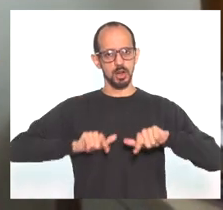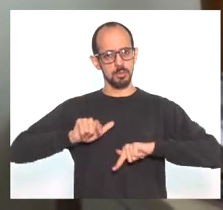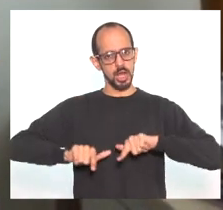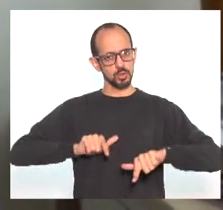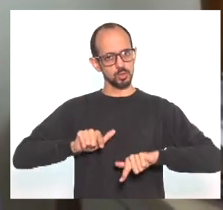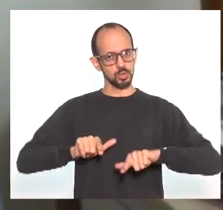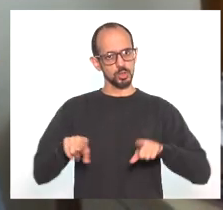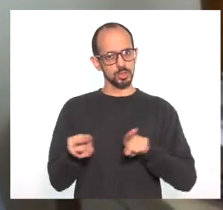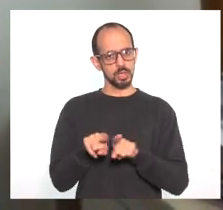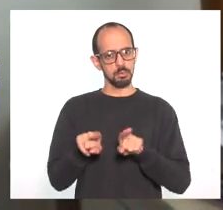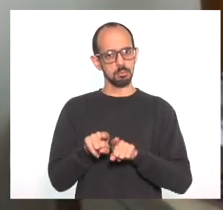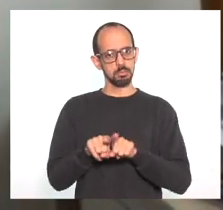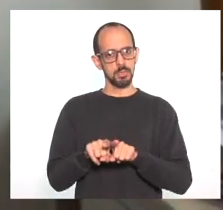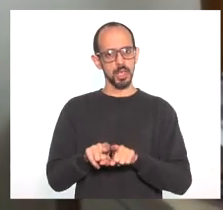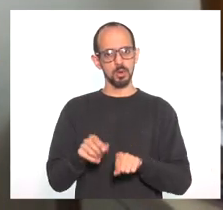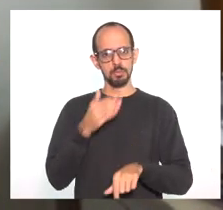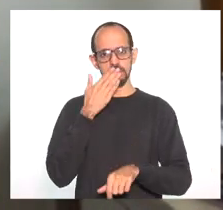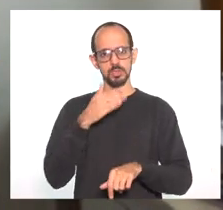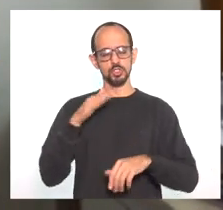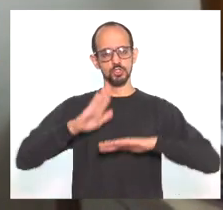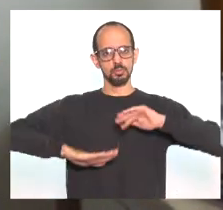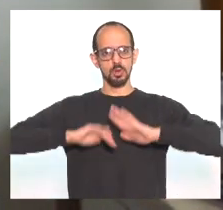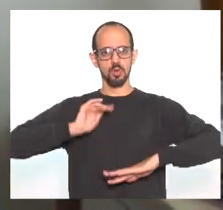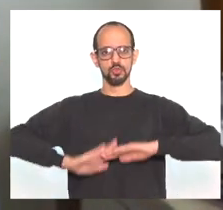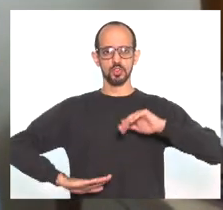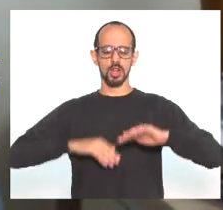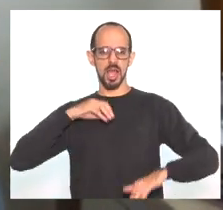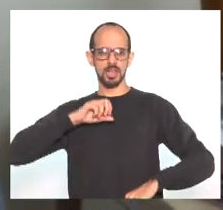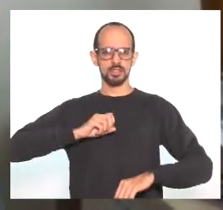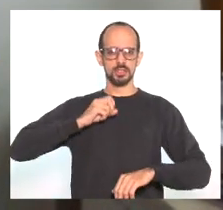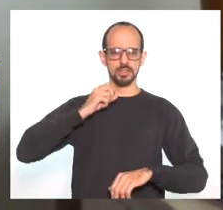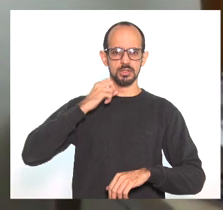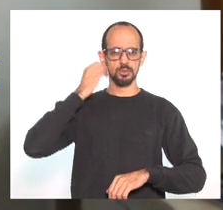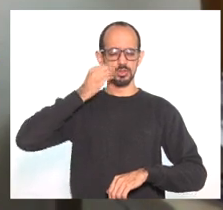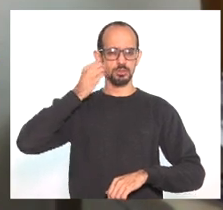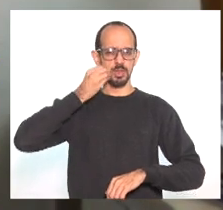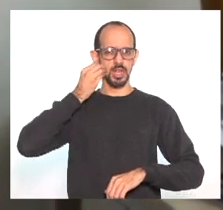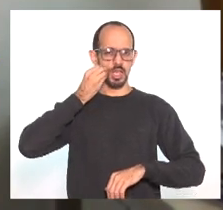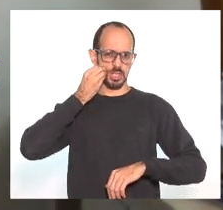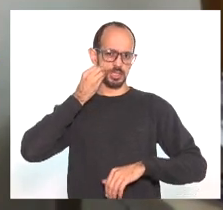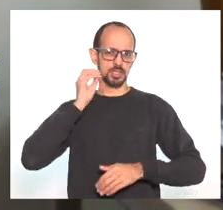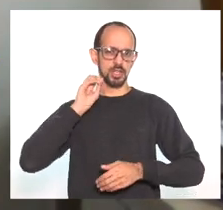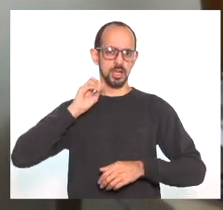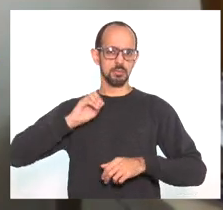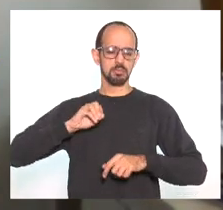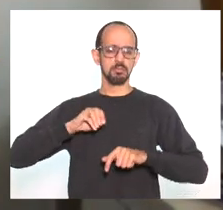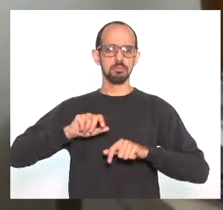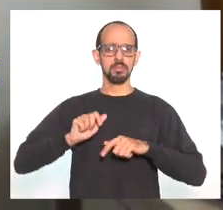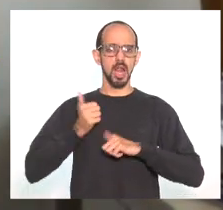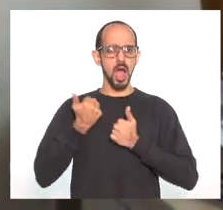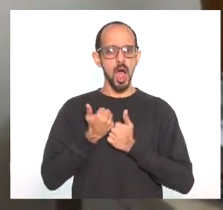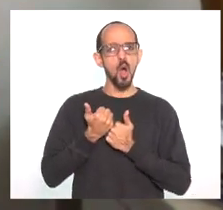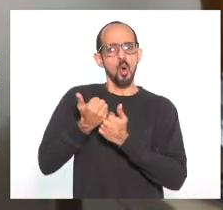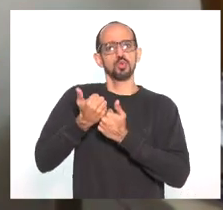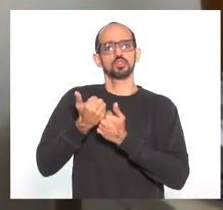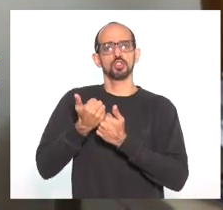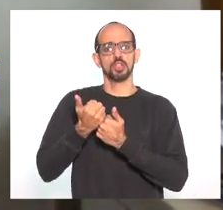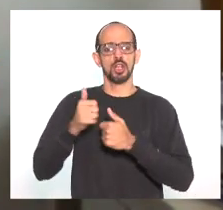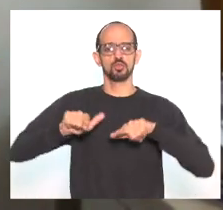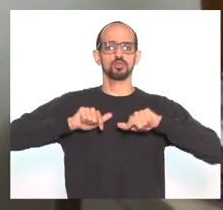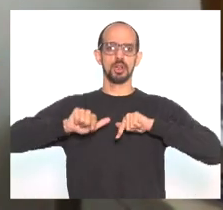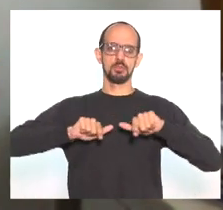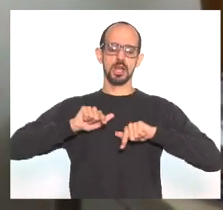de profissionais com expertise na área para auxiliar nos trabalhos da CPI. Presente,